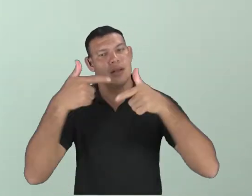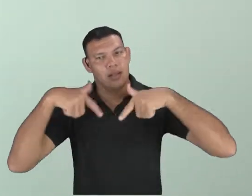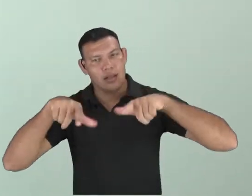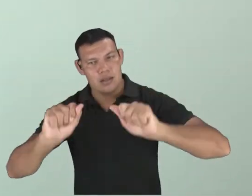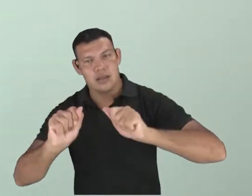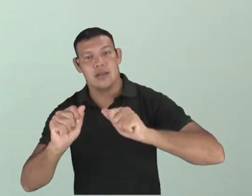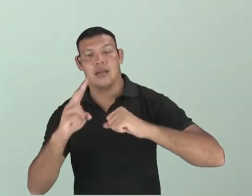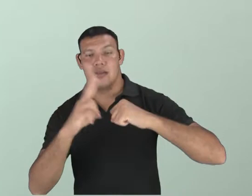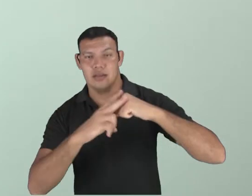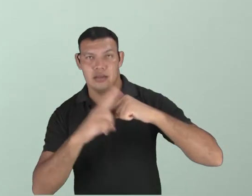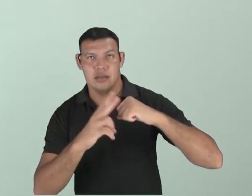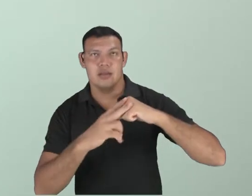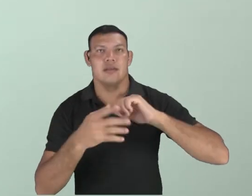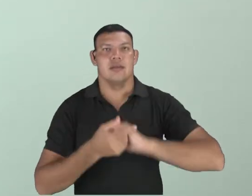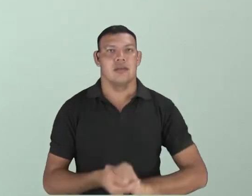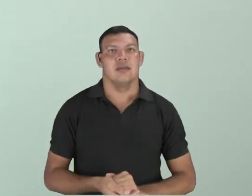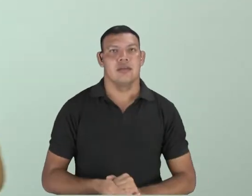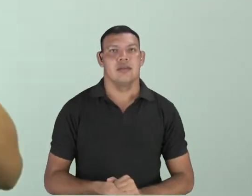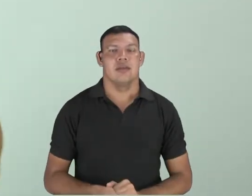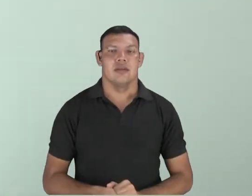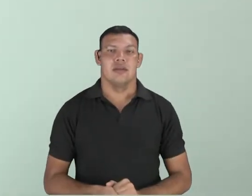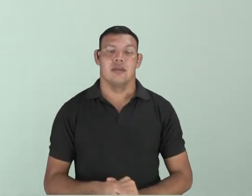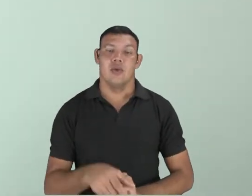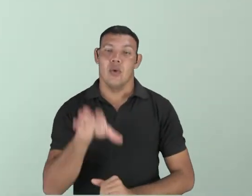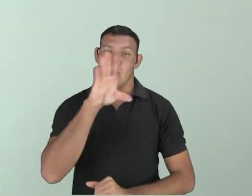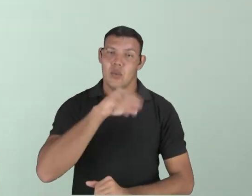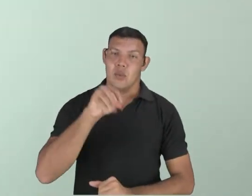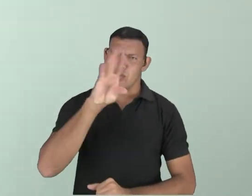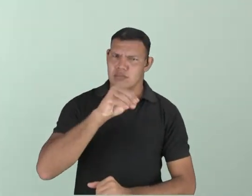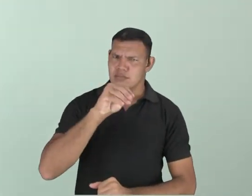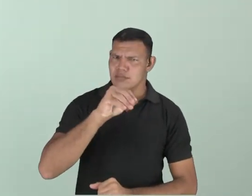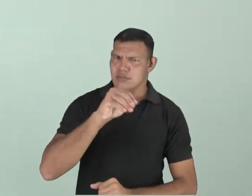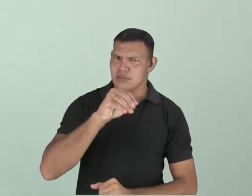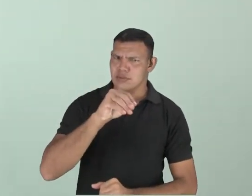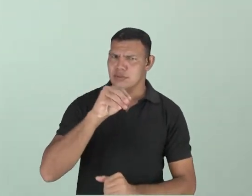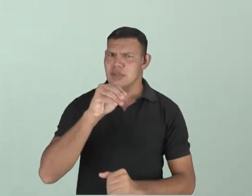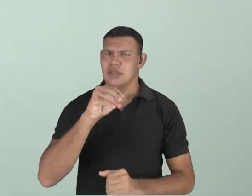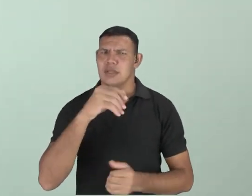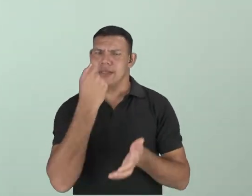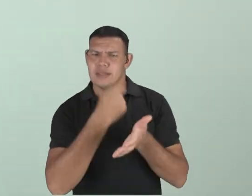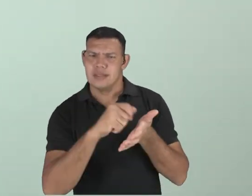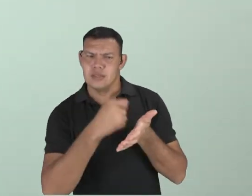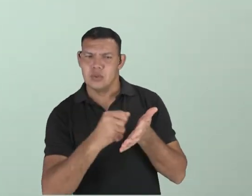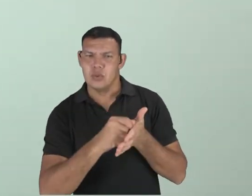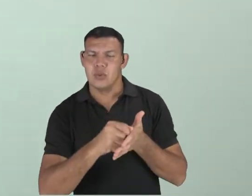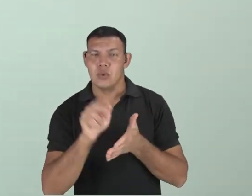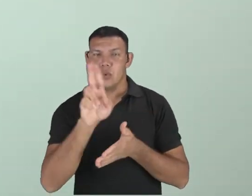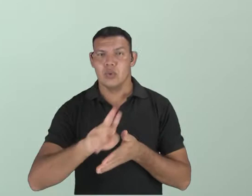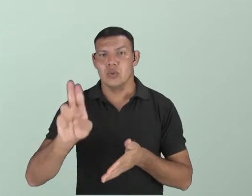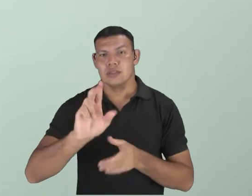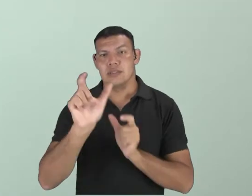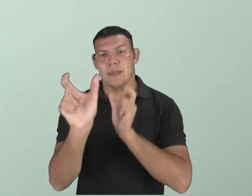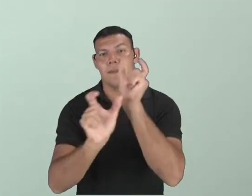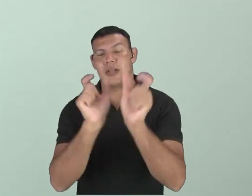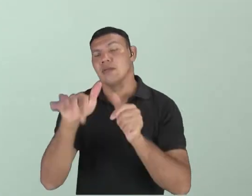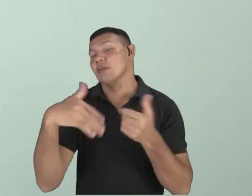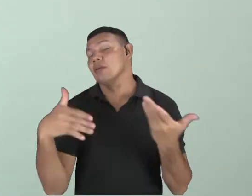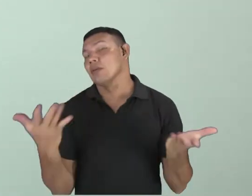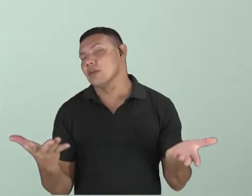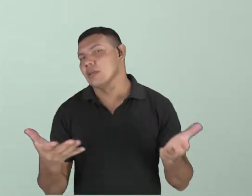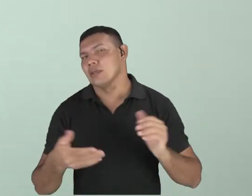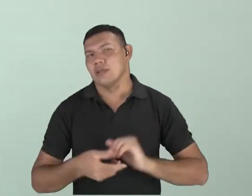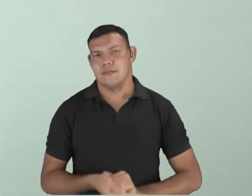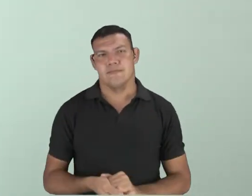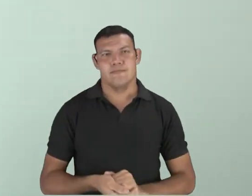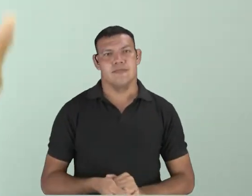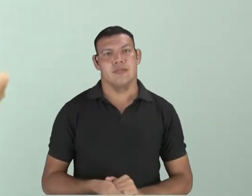situações eu utilizo a palavra? Quando eu estou falando ou quando eu estou escrevendo. Então, se você vê uma situação